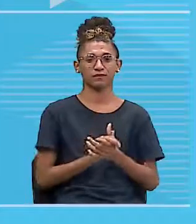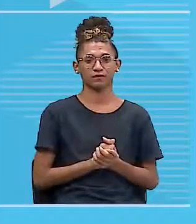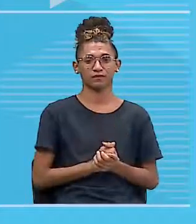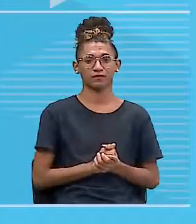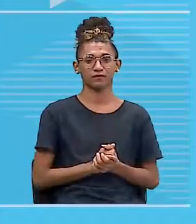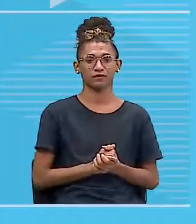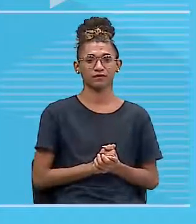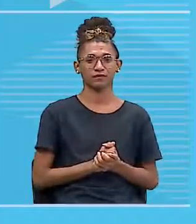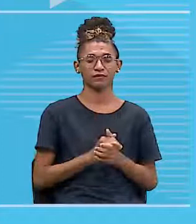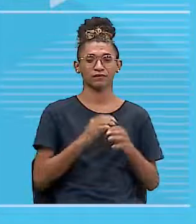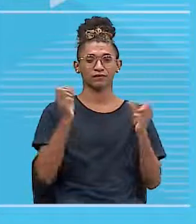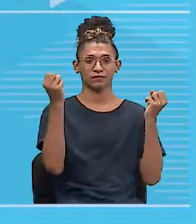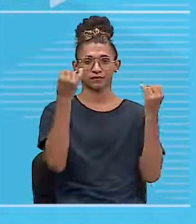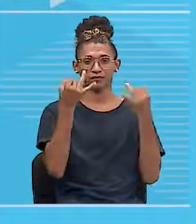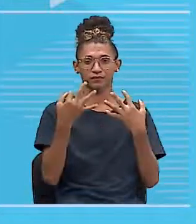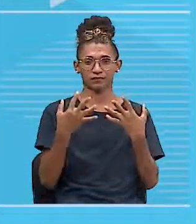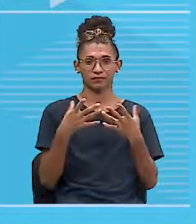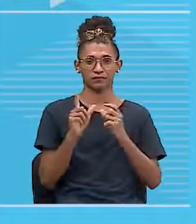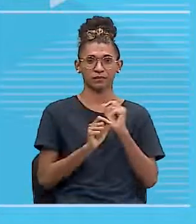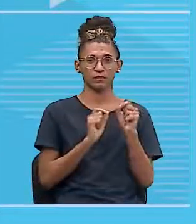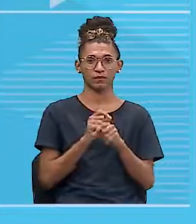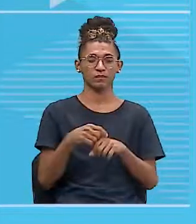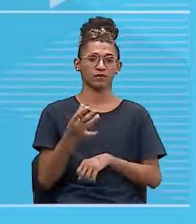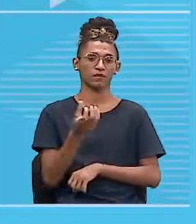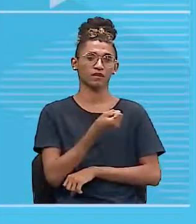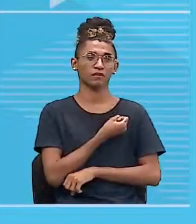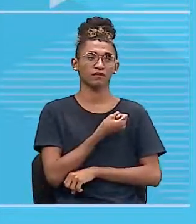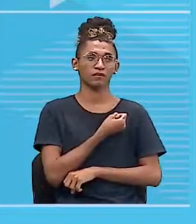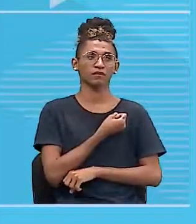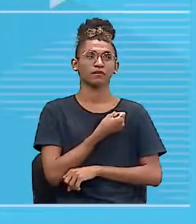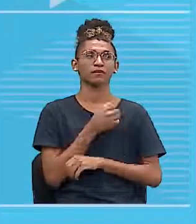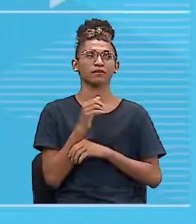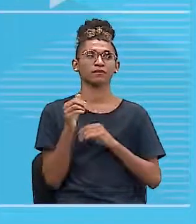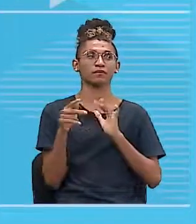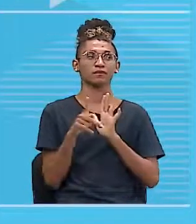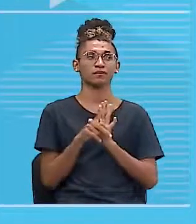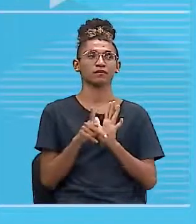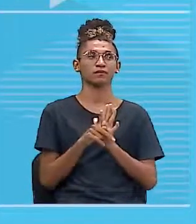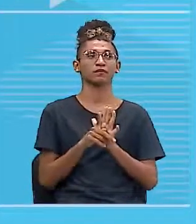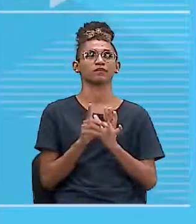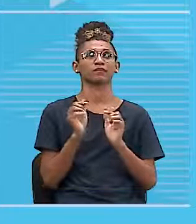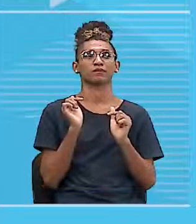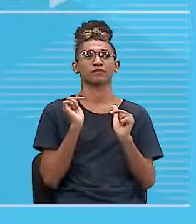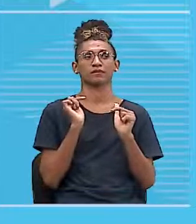fala de número de ocupantes no mercado em